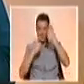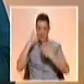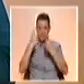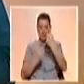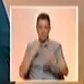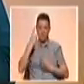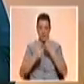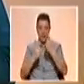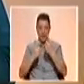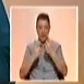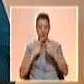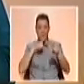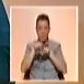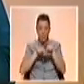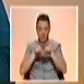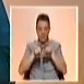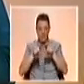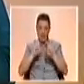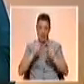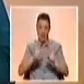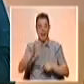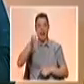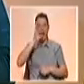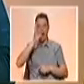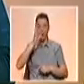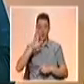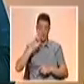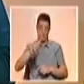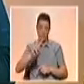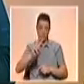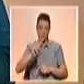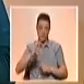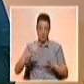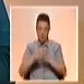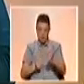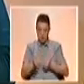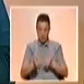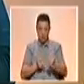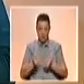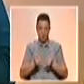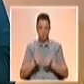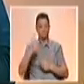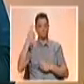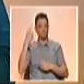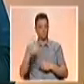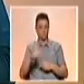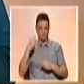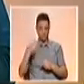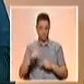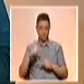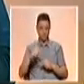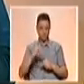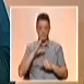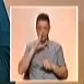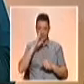qualquer política de racionalização da água, que vemos que é necessária para uma gestão eficaz, vai ter de ir